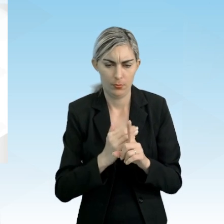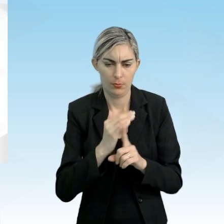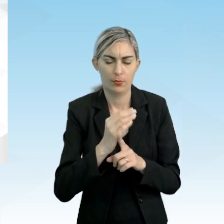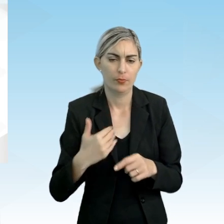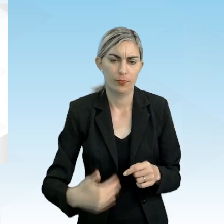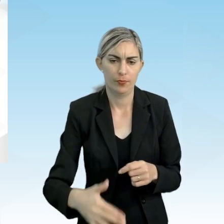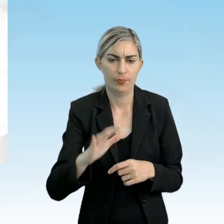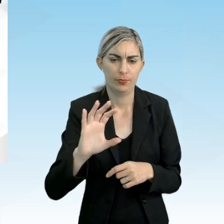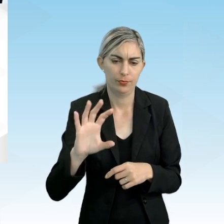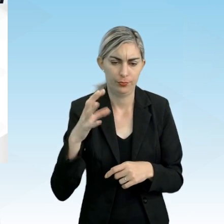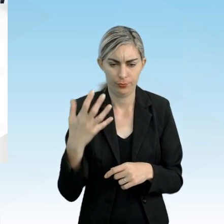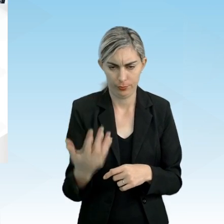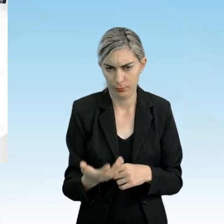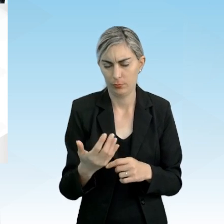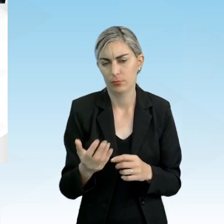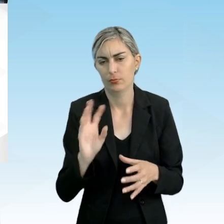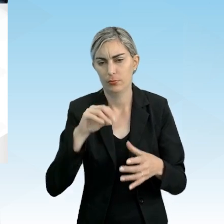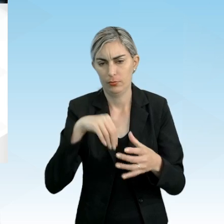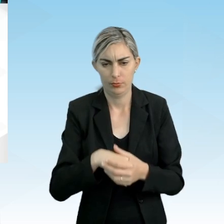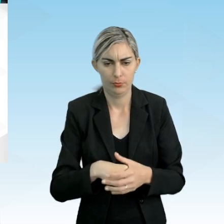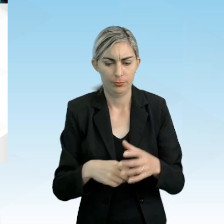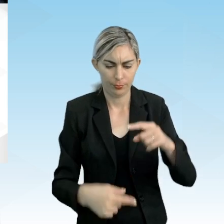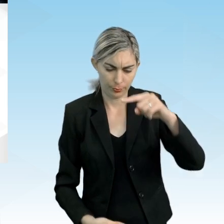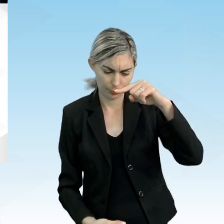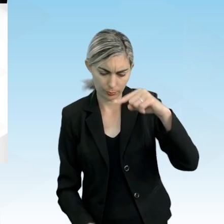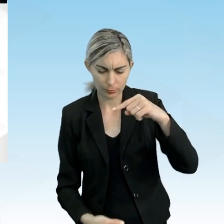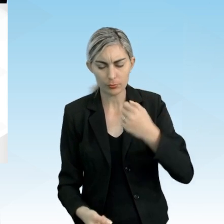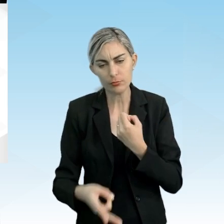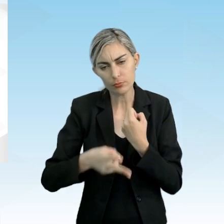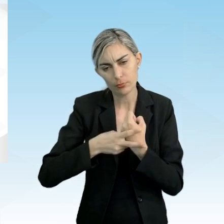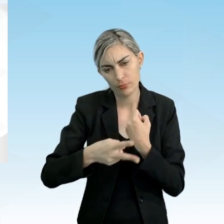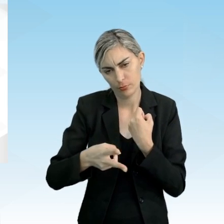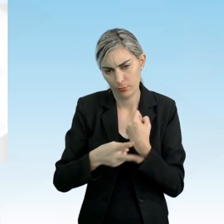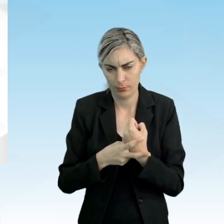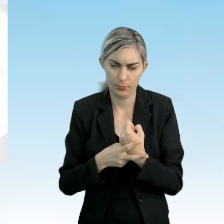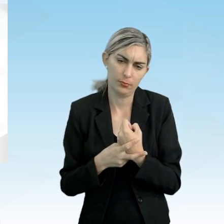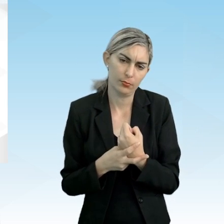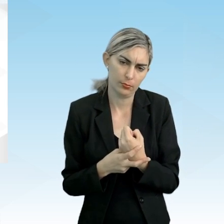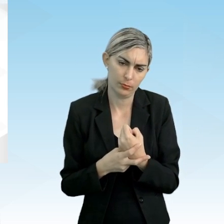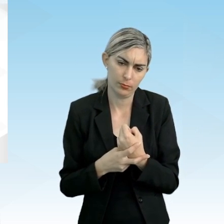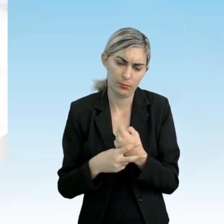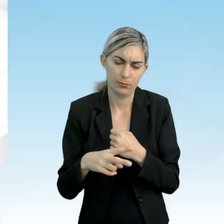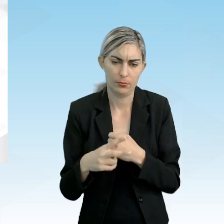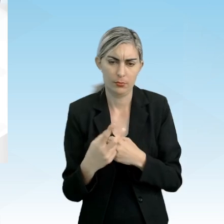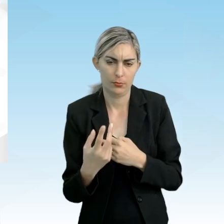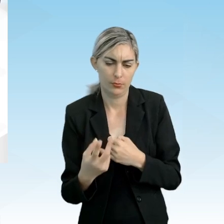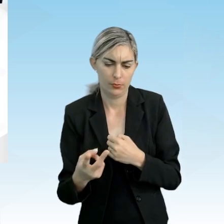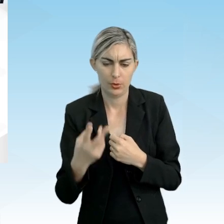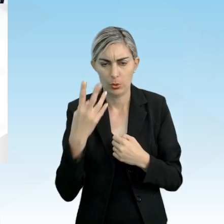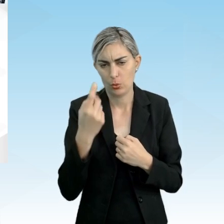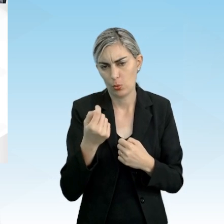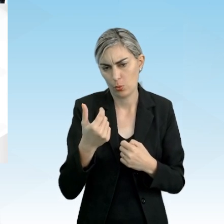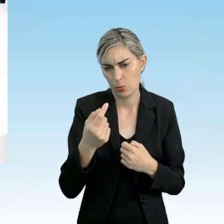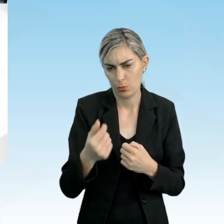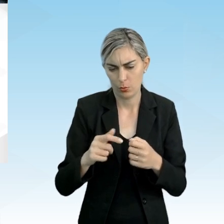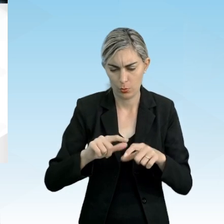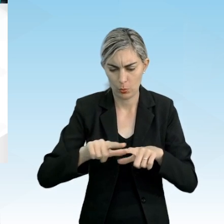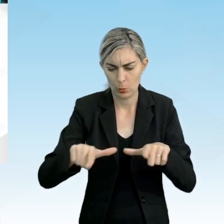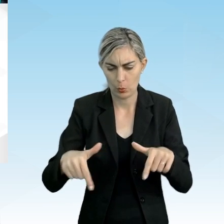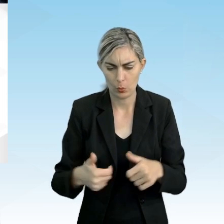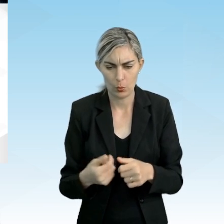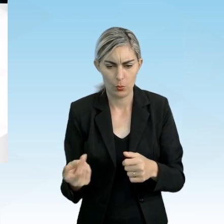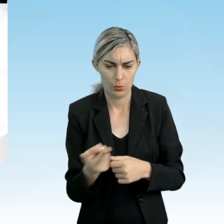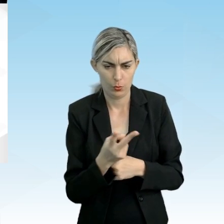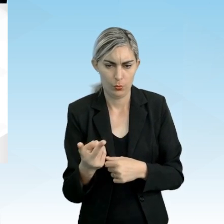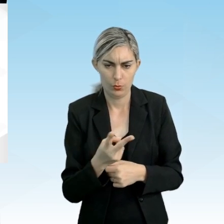acontecer a parte interna é uma garrafa de vidro com paredes duplas havendo quase vácuo entre